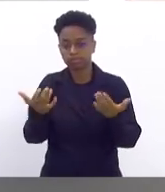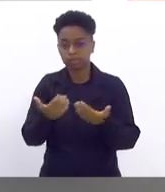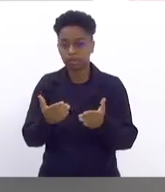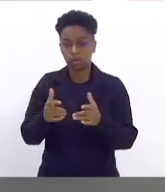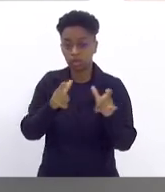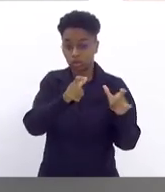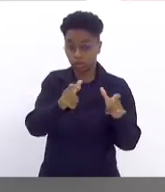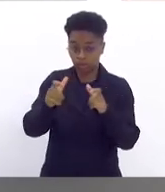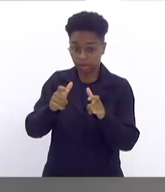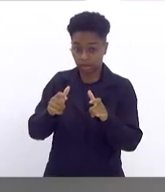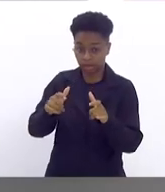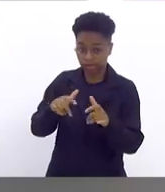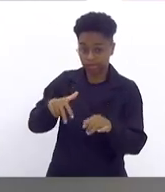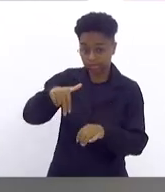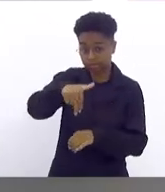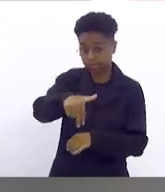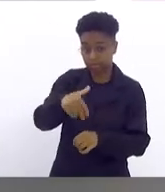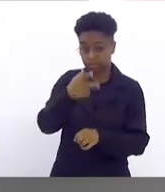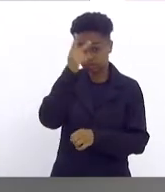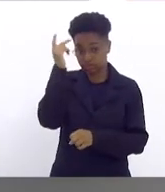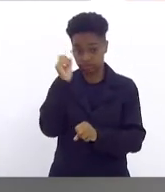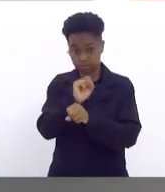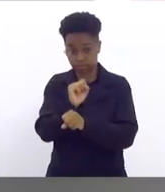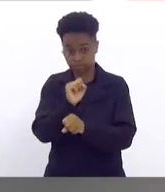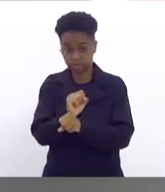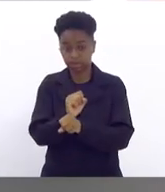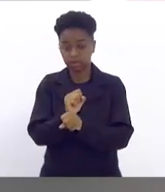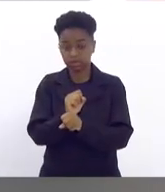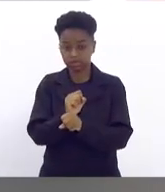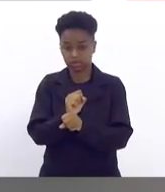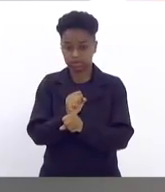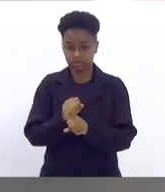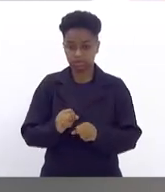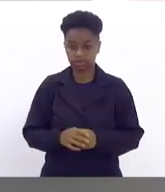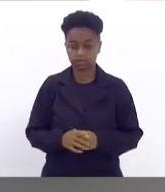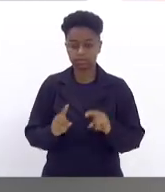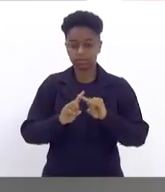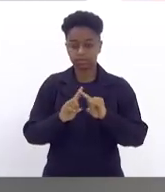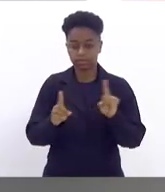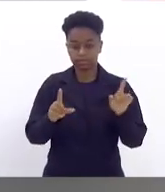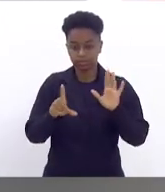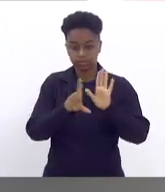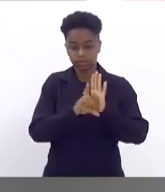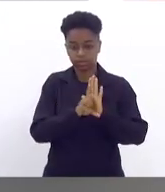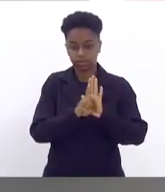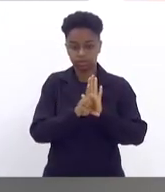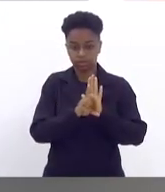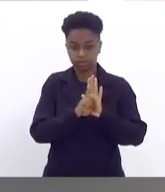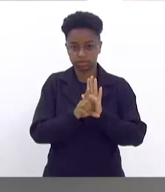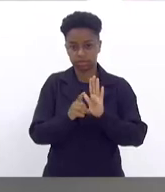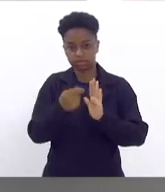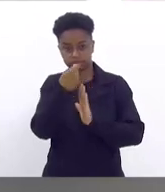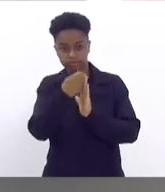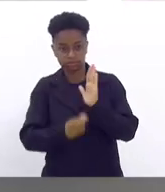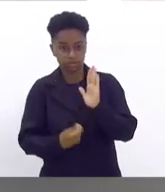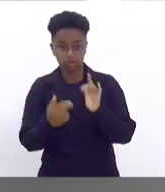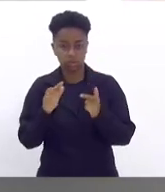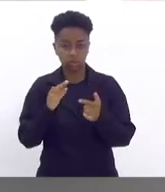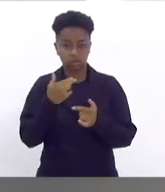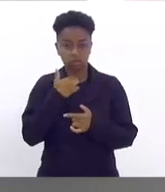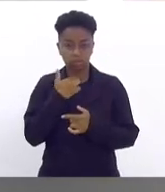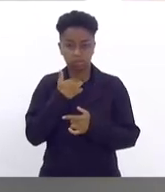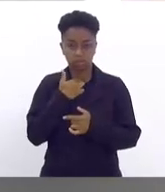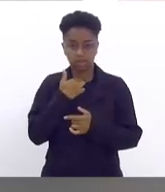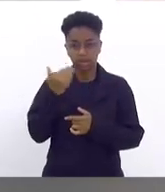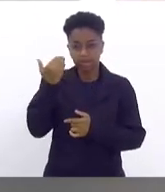quem custeará? Isso subentende-se, mas a lei não pode ficar em seu texto, né, a interpretação de quem a